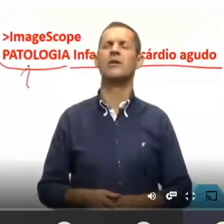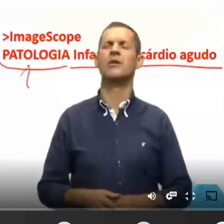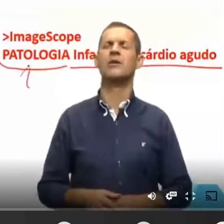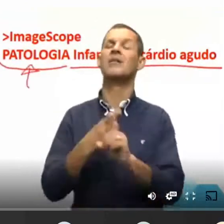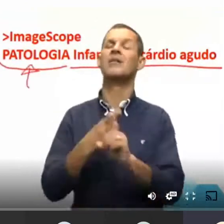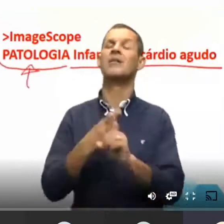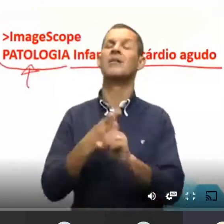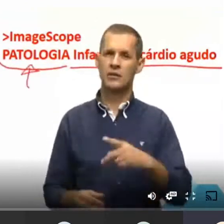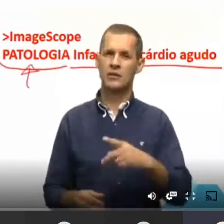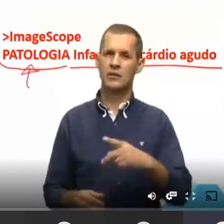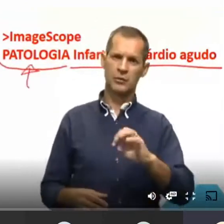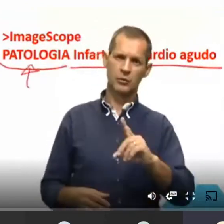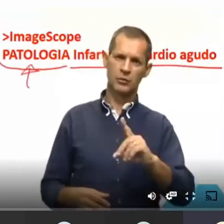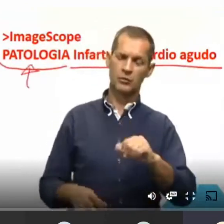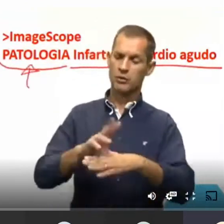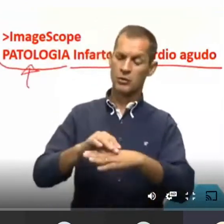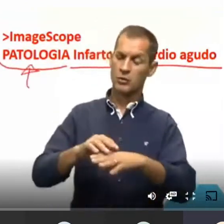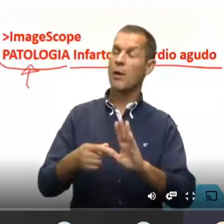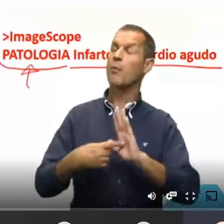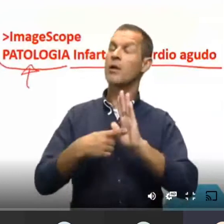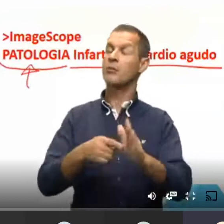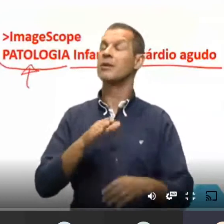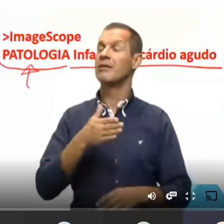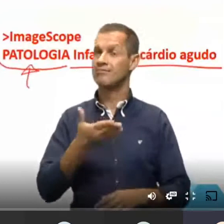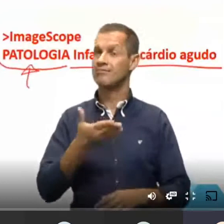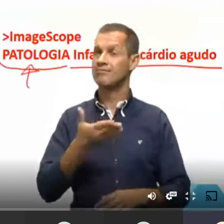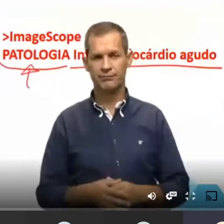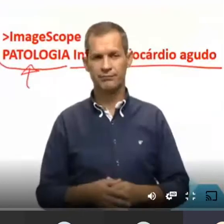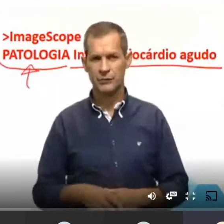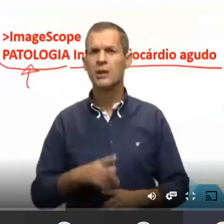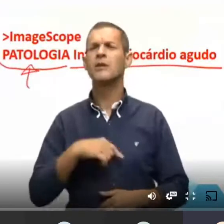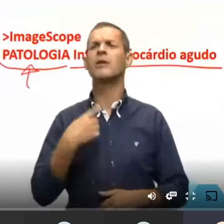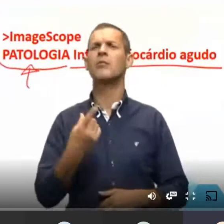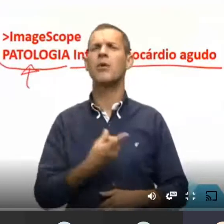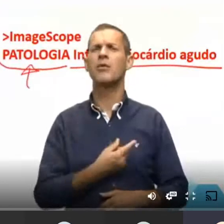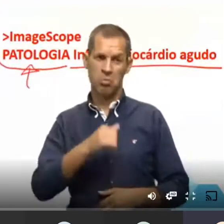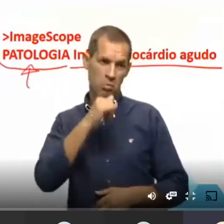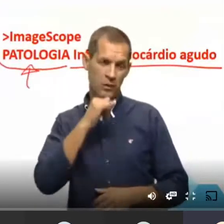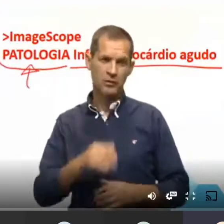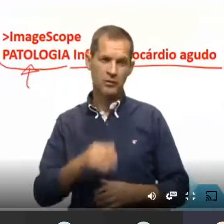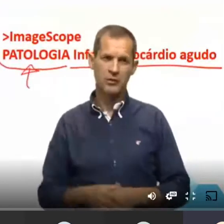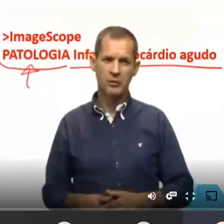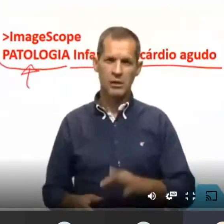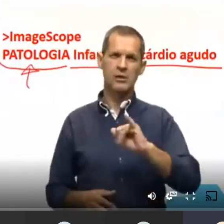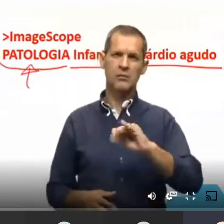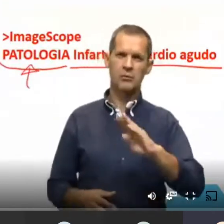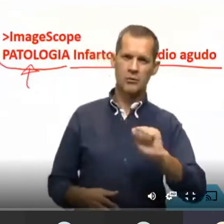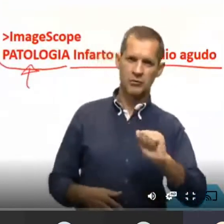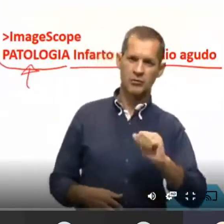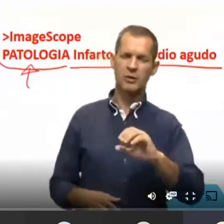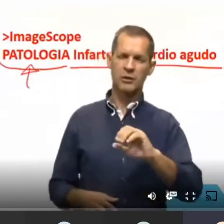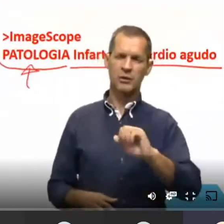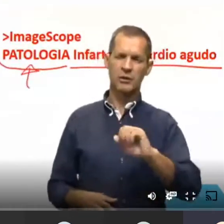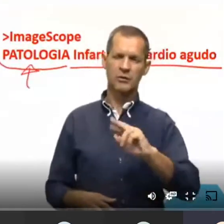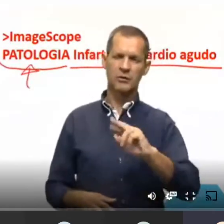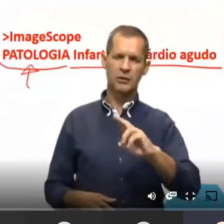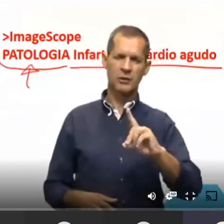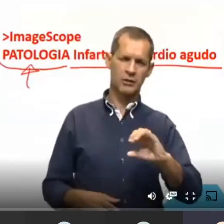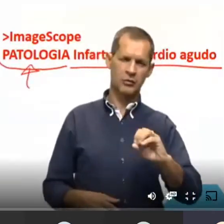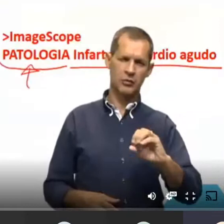que está localizada em patologia. Só para demonstrar aqui, então, nós temos, ó, por exemplo, uma fibra de